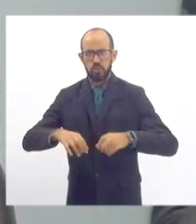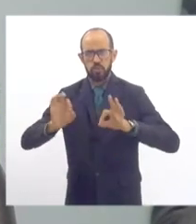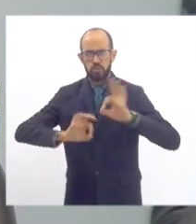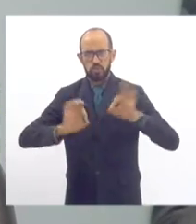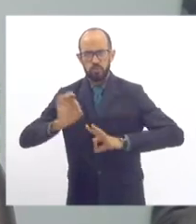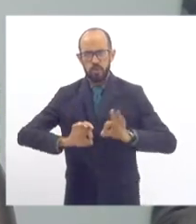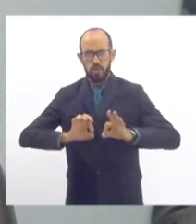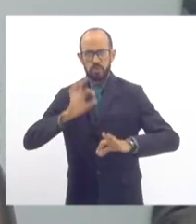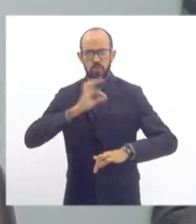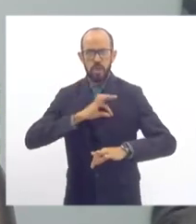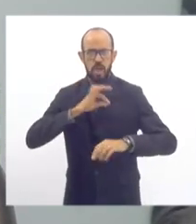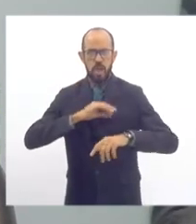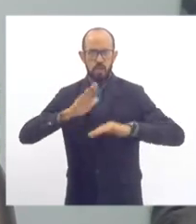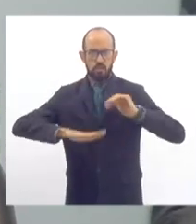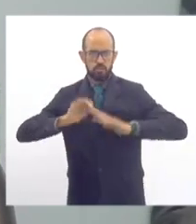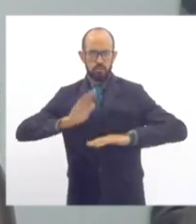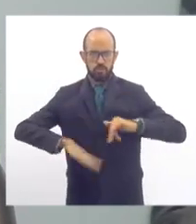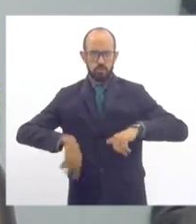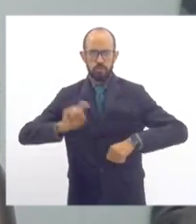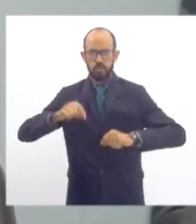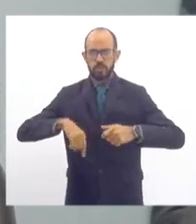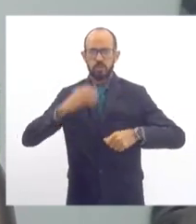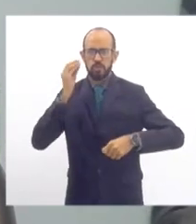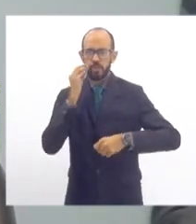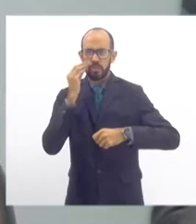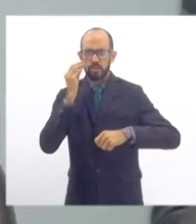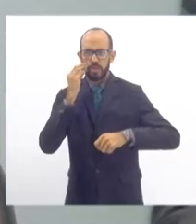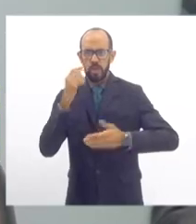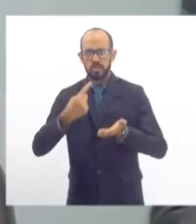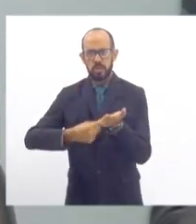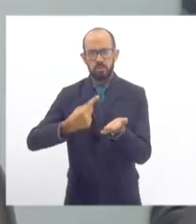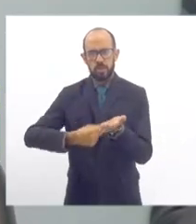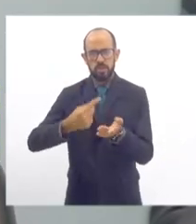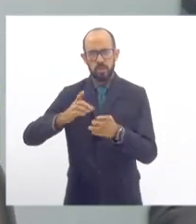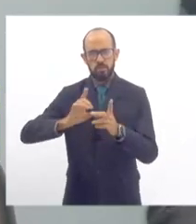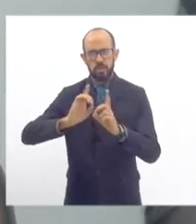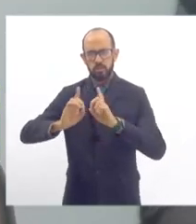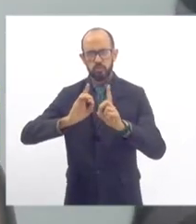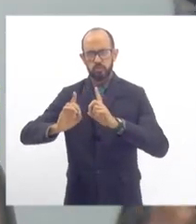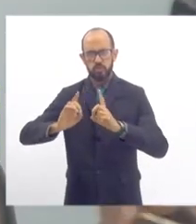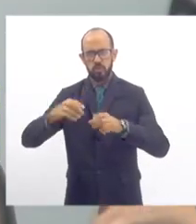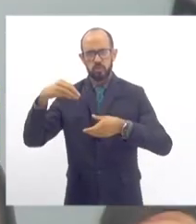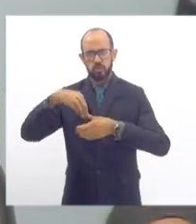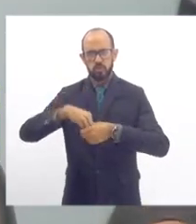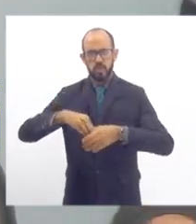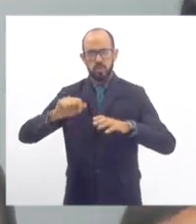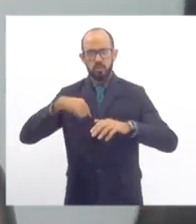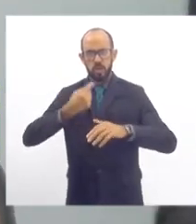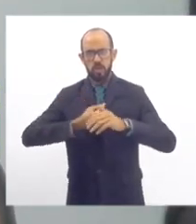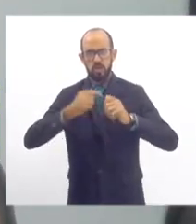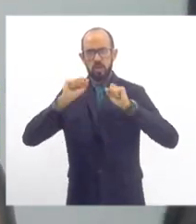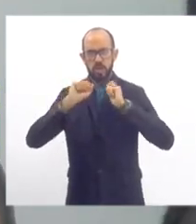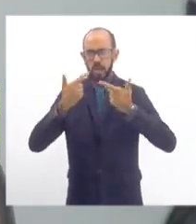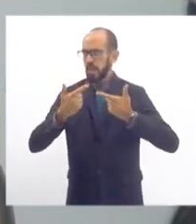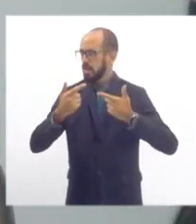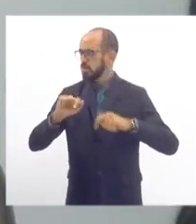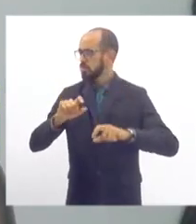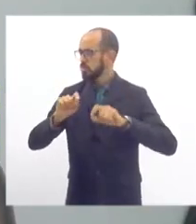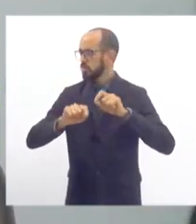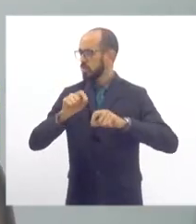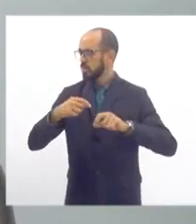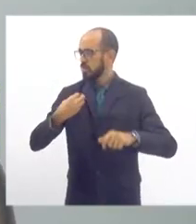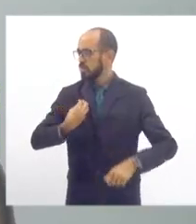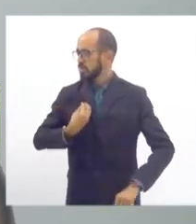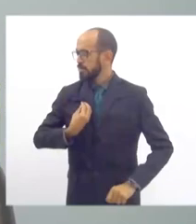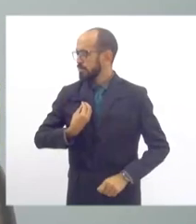carreira e salário, e a gente tentar estabelecer no processo de discussão dentro da nossa casa aqui, com a participação de